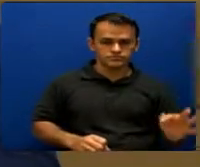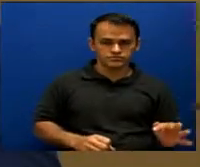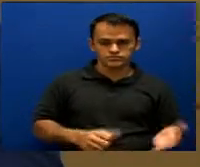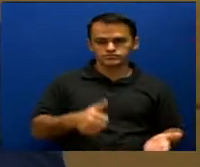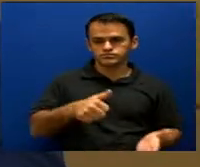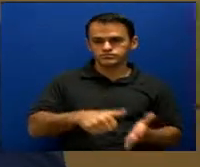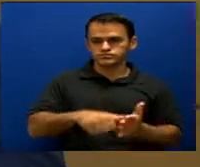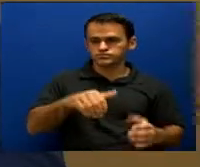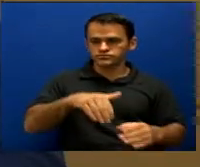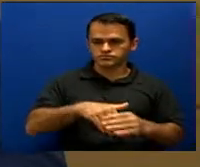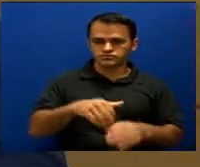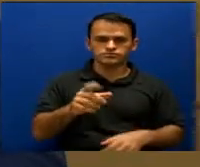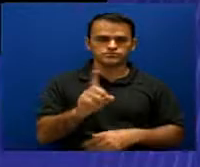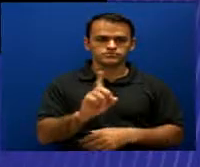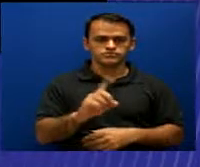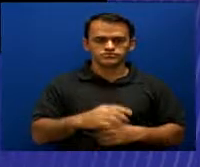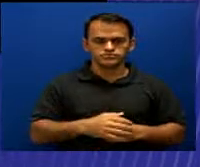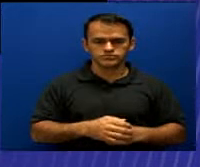Encerrada a votação.